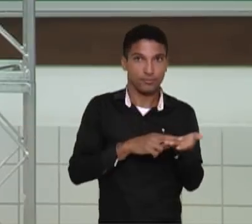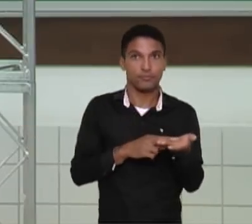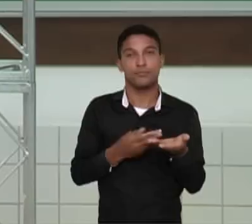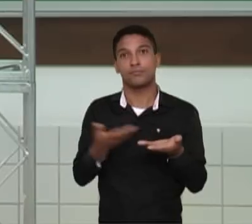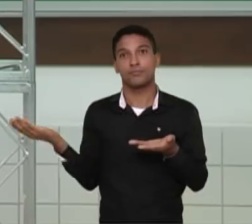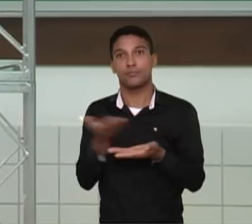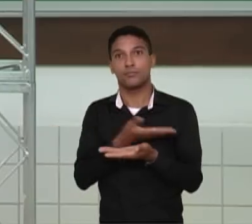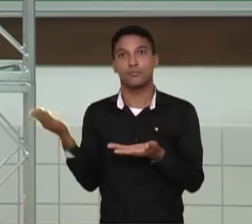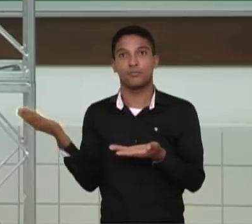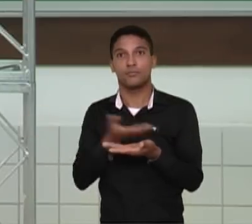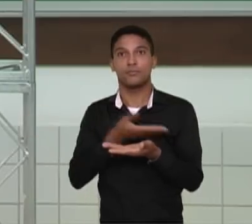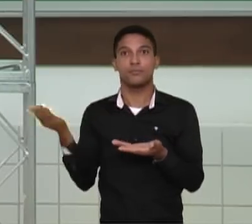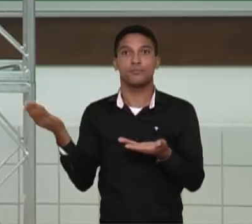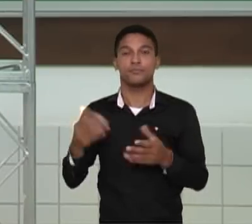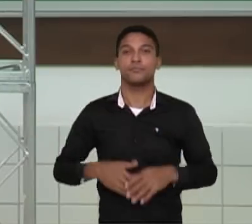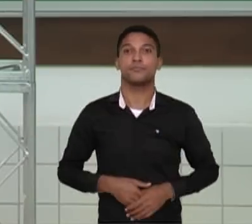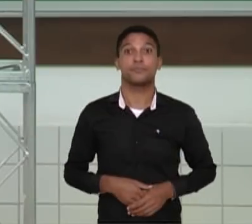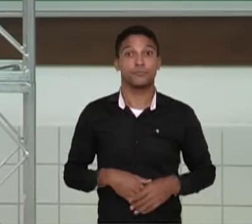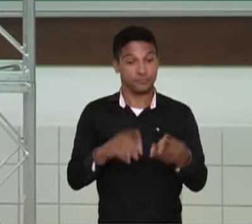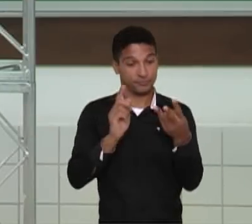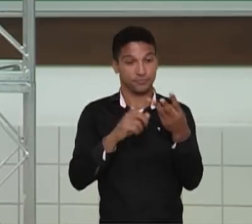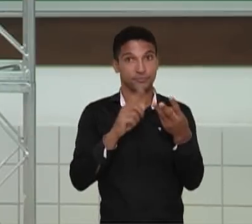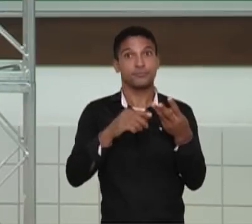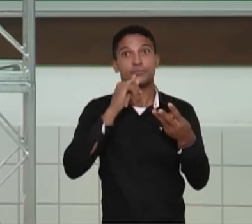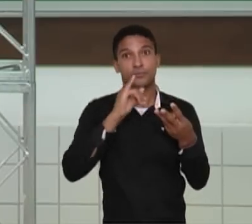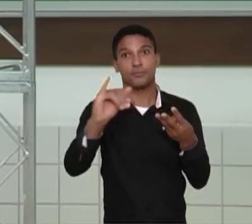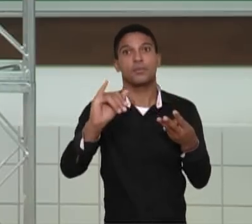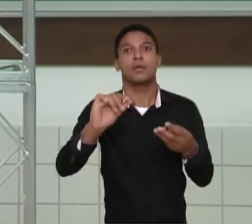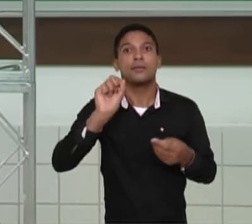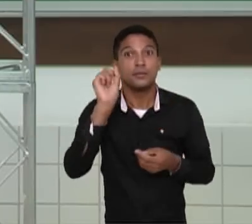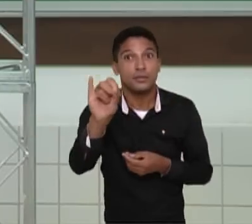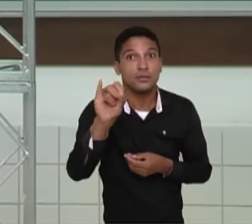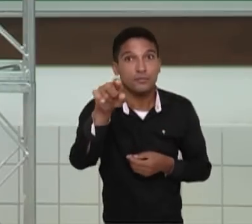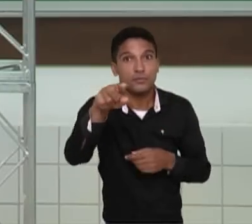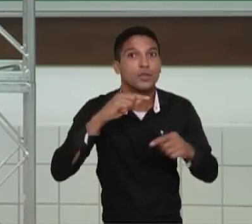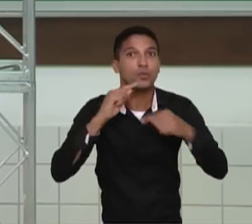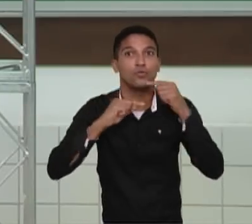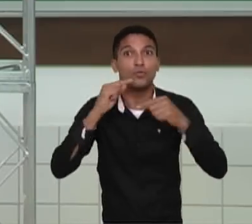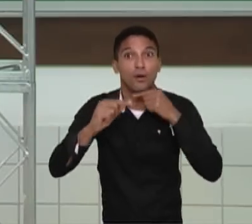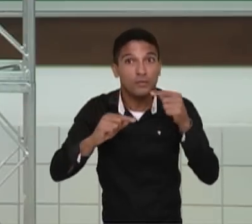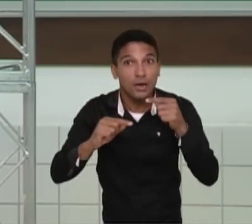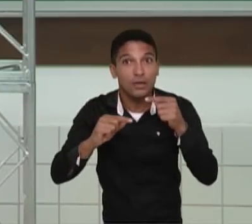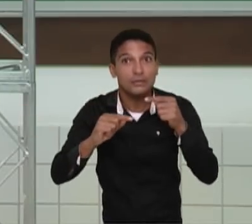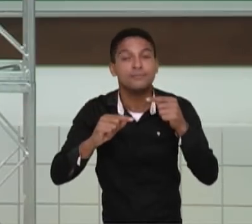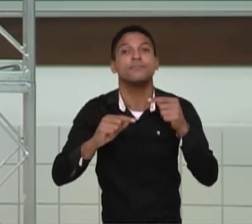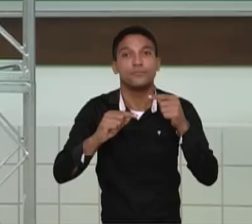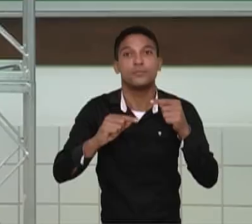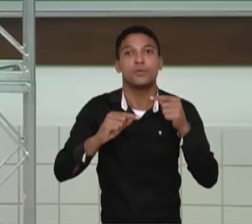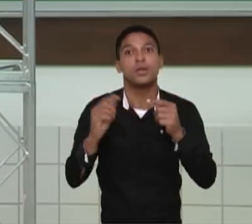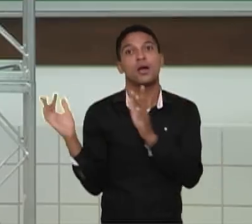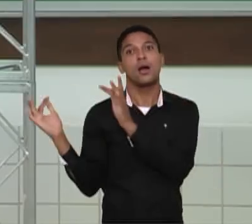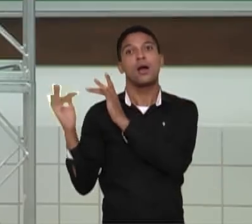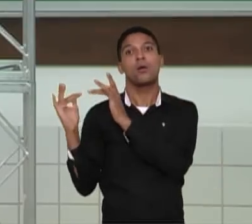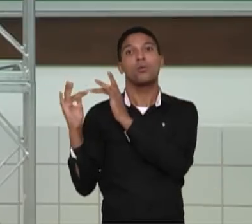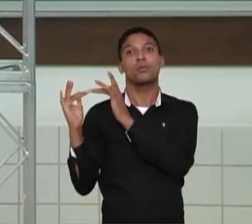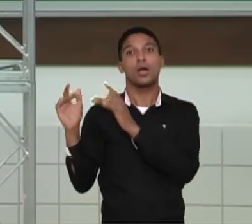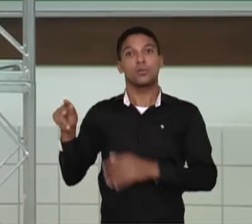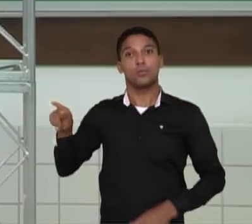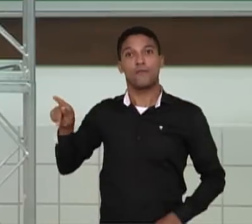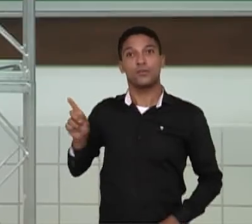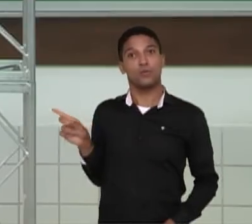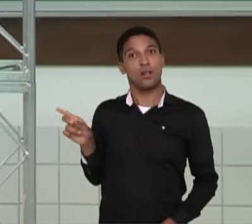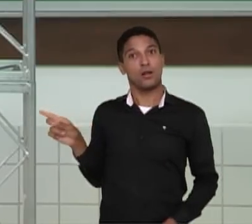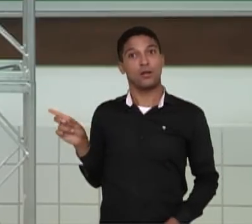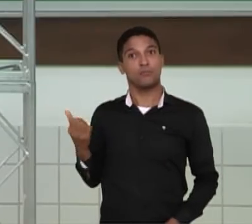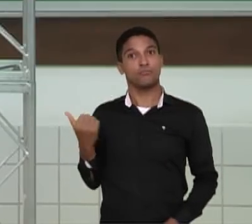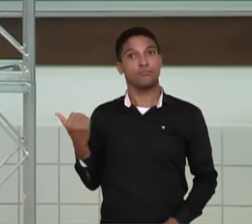para vocês é que, surgindo dúvidas, entre em contato com o seu professor, né? Para que você não fique aí